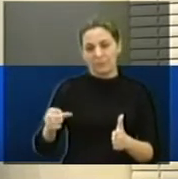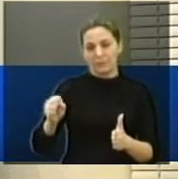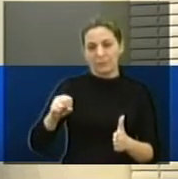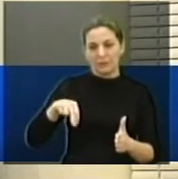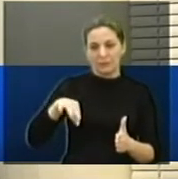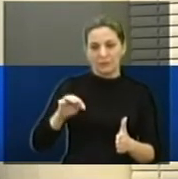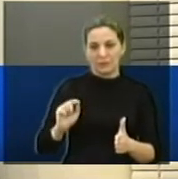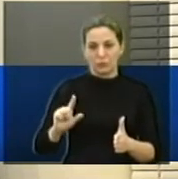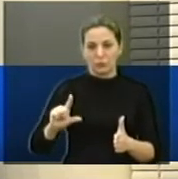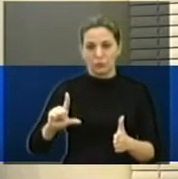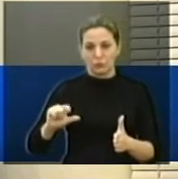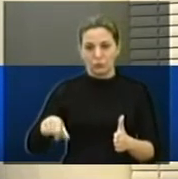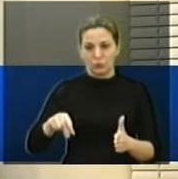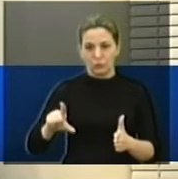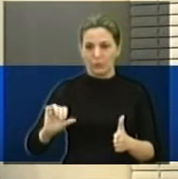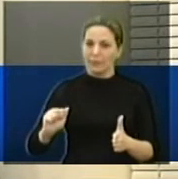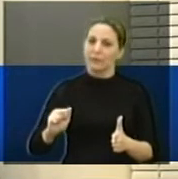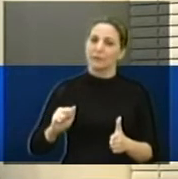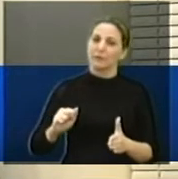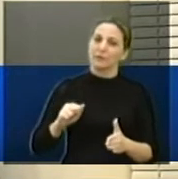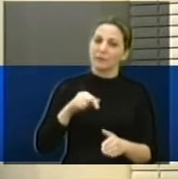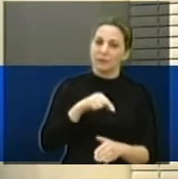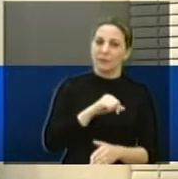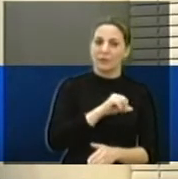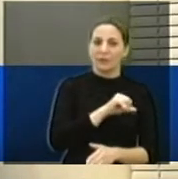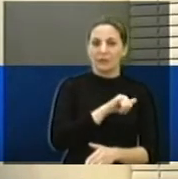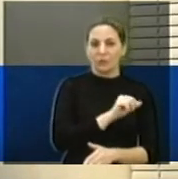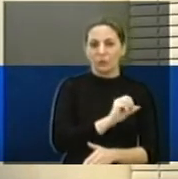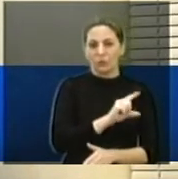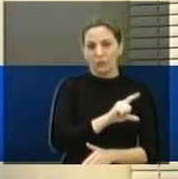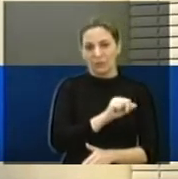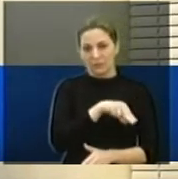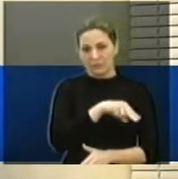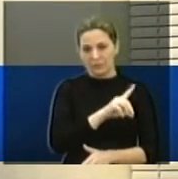o córrego completamente